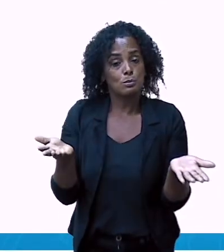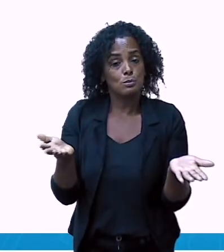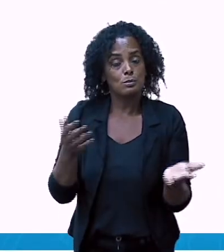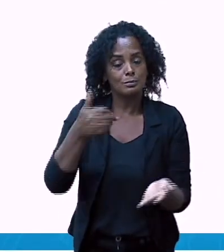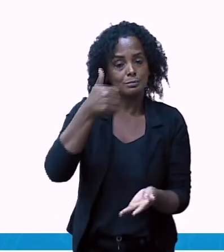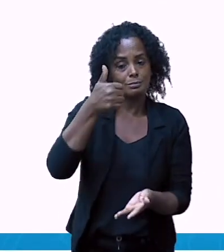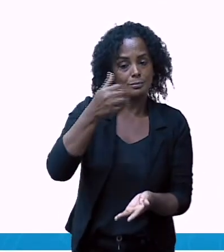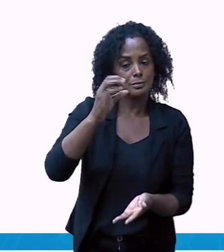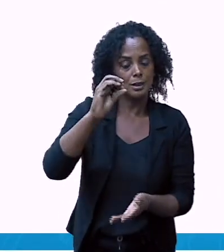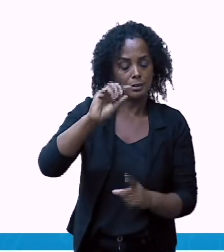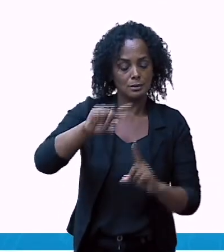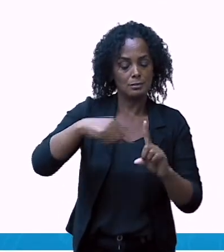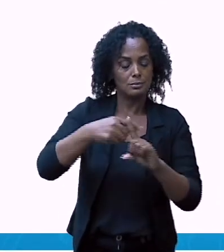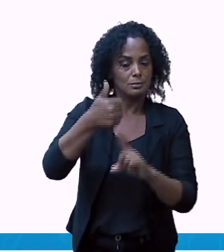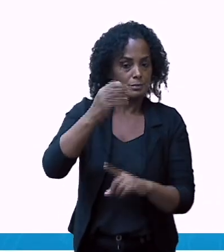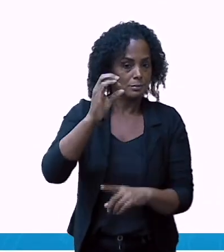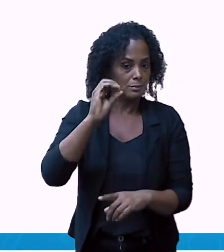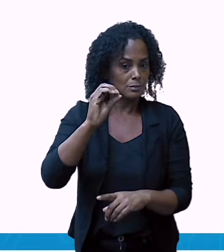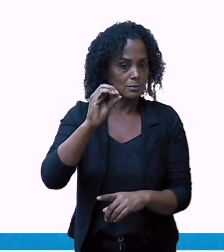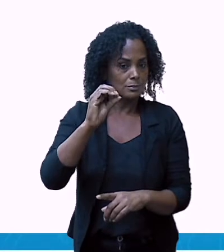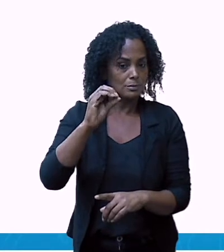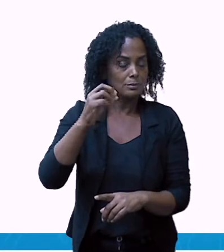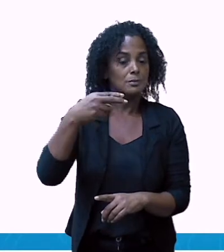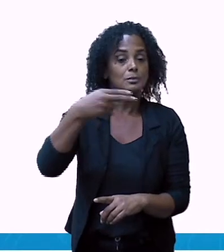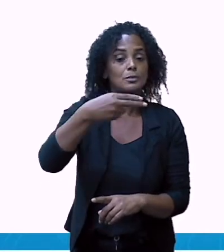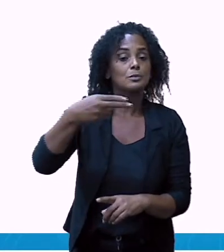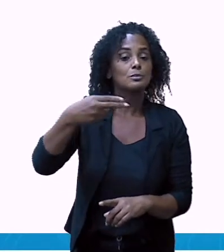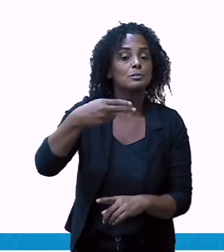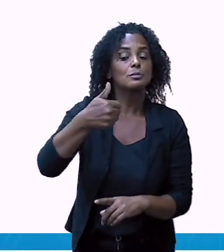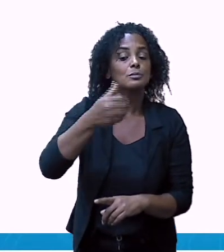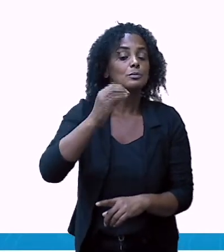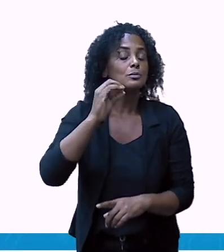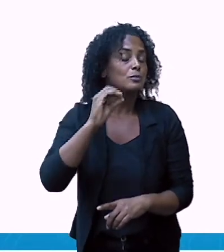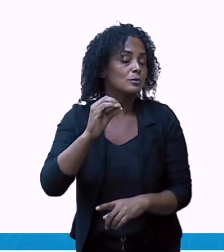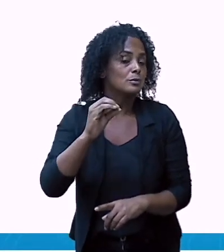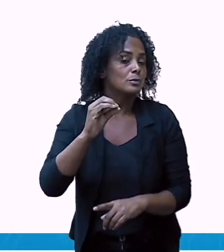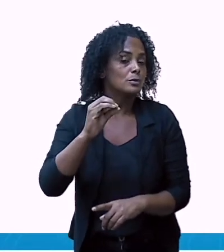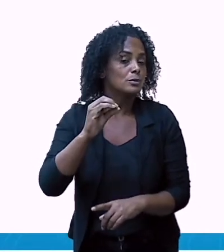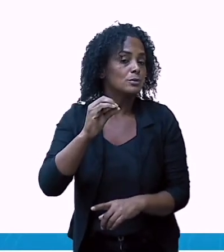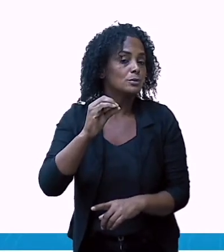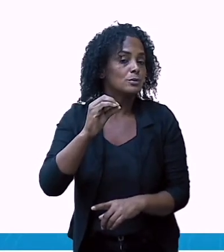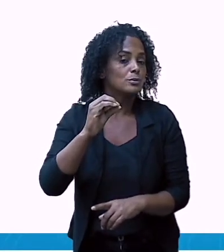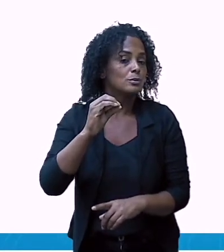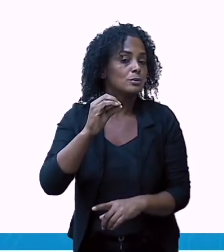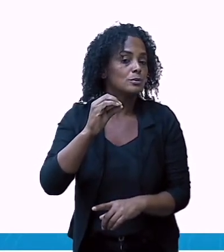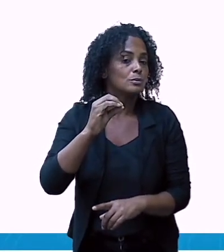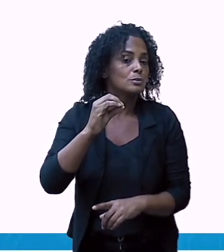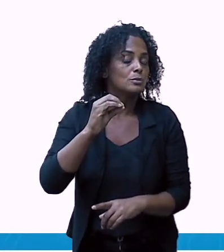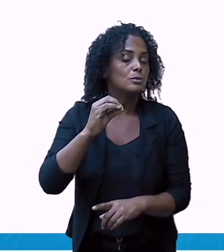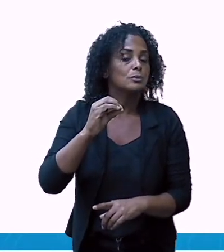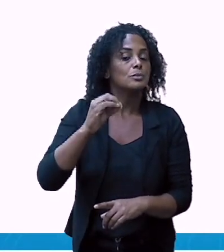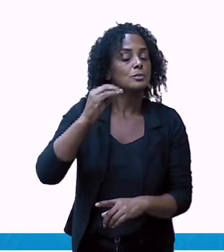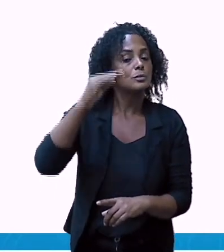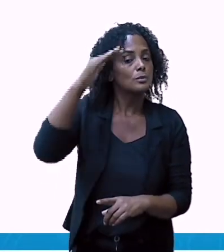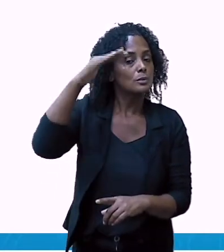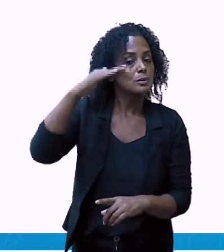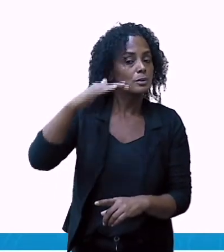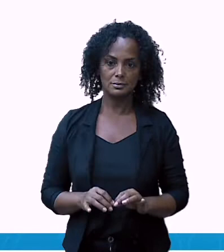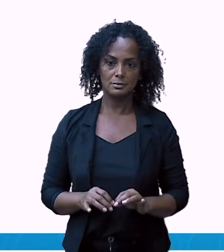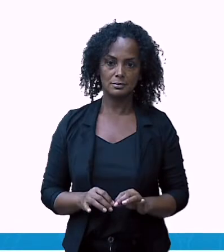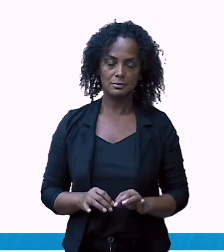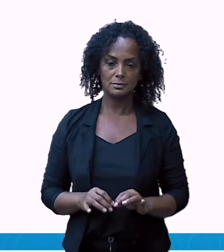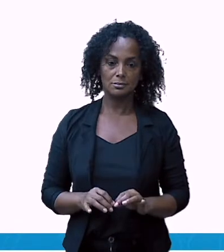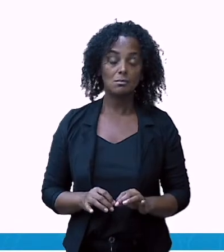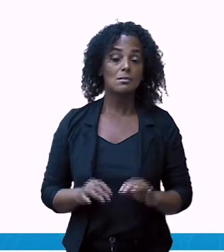10 mais 10. 10 mais 10, 20. Continuando, descemos o restante da